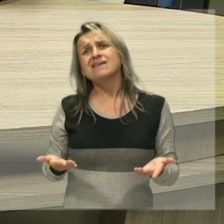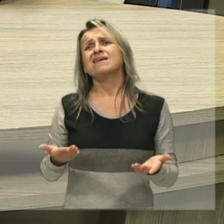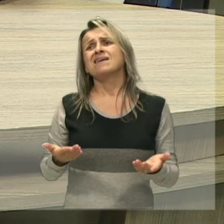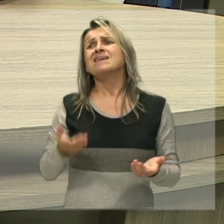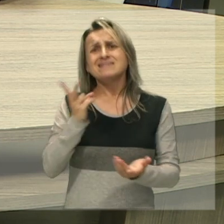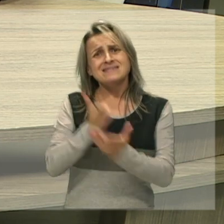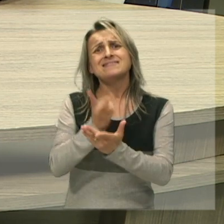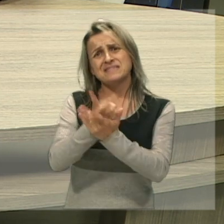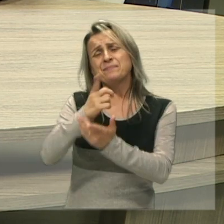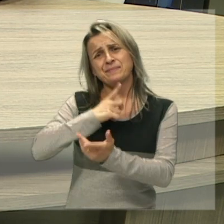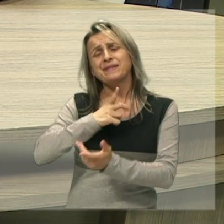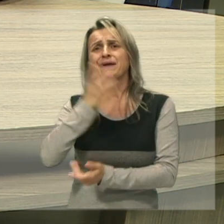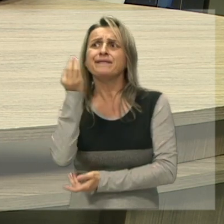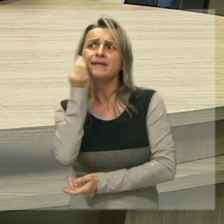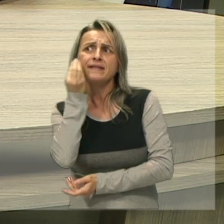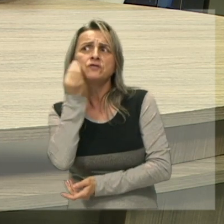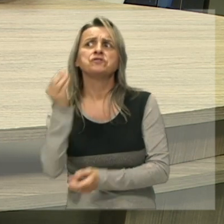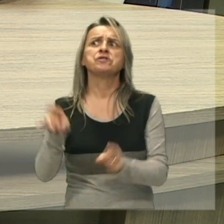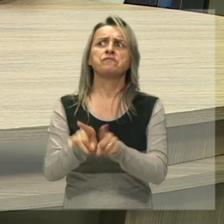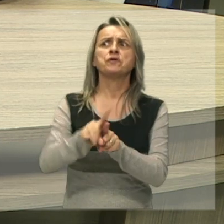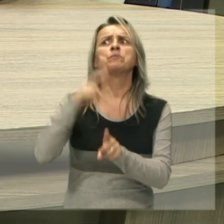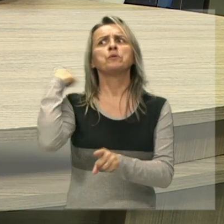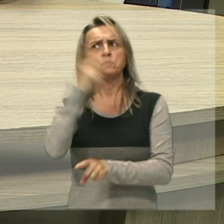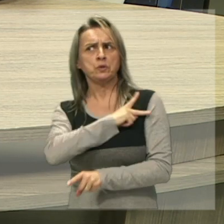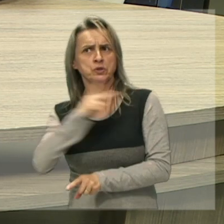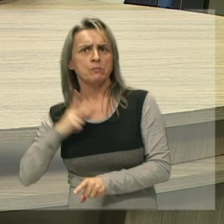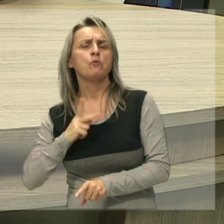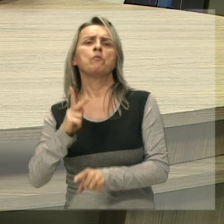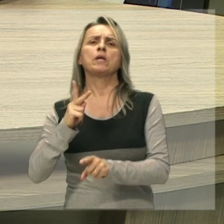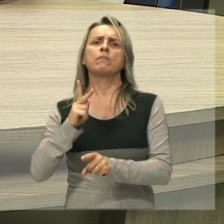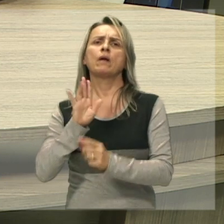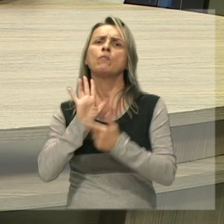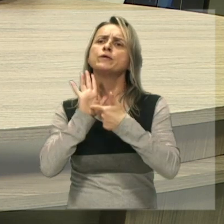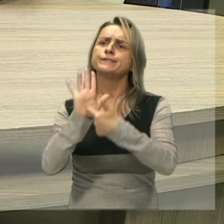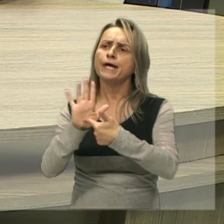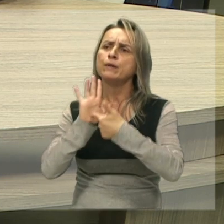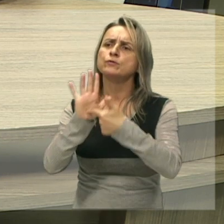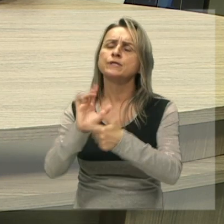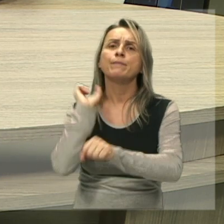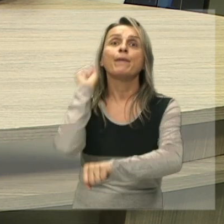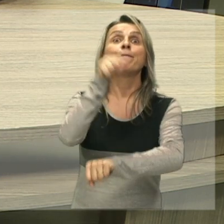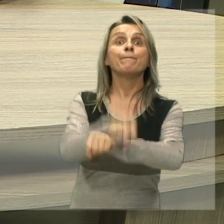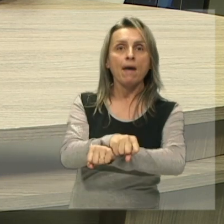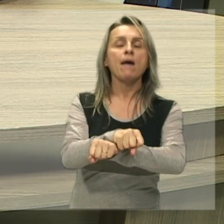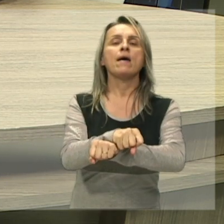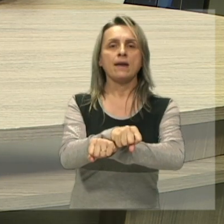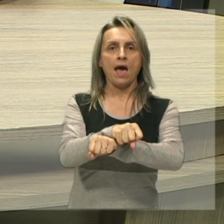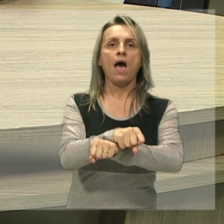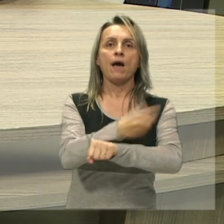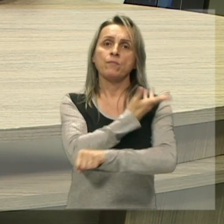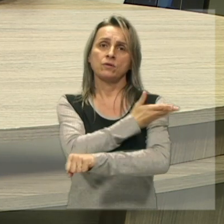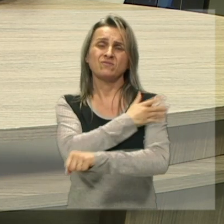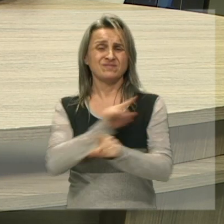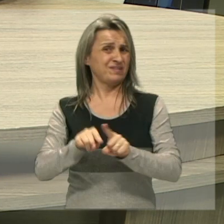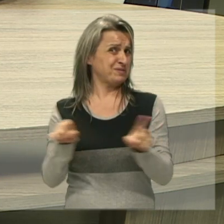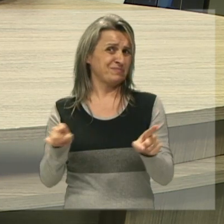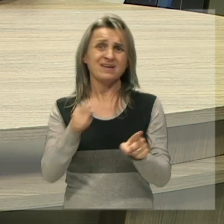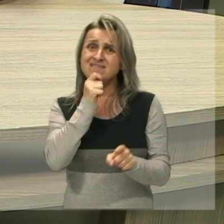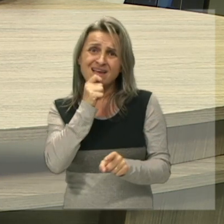às tentativas, às políticas para que seja a sociedade cada vez mais inclusiva. Você acha que nós estamos